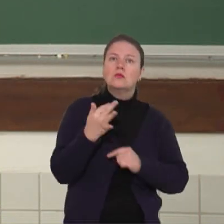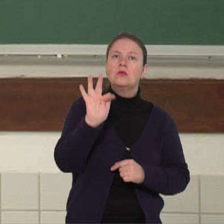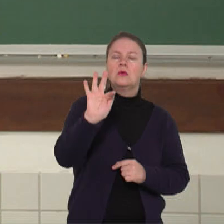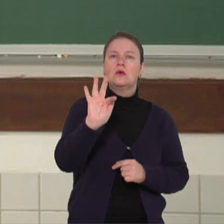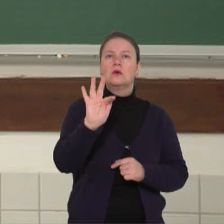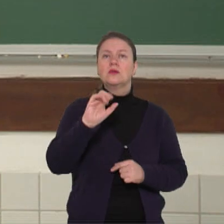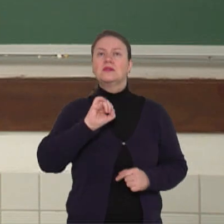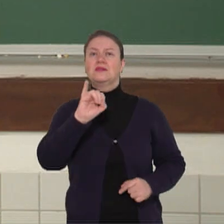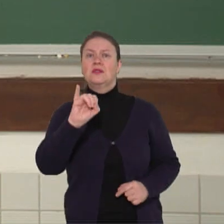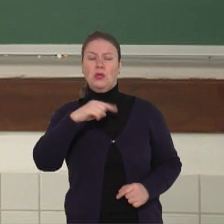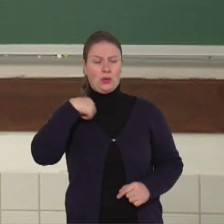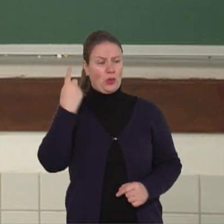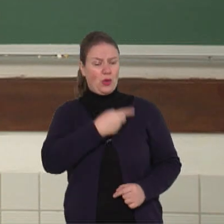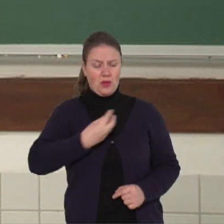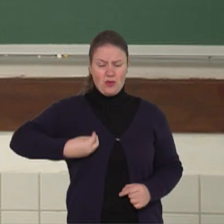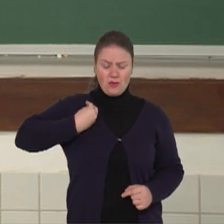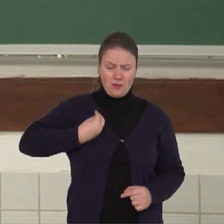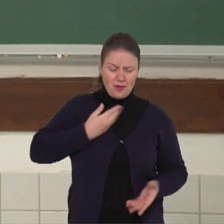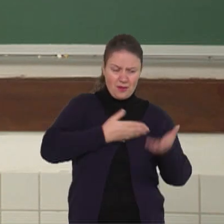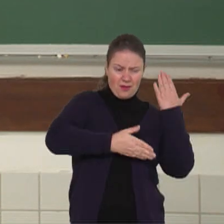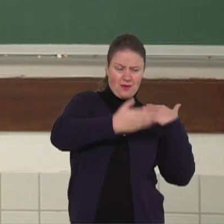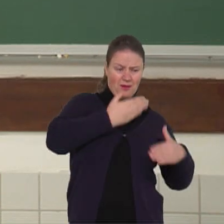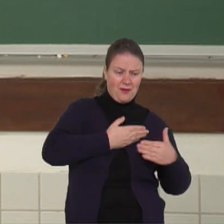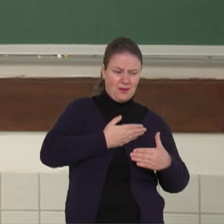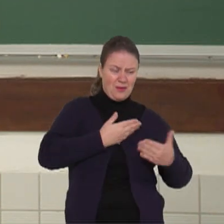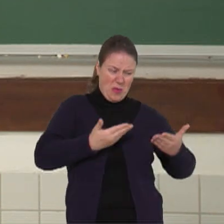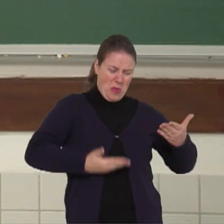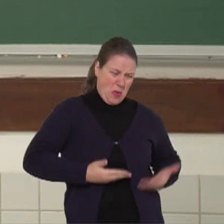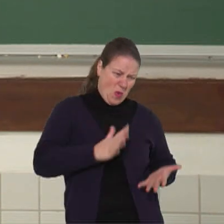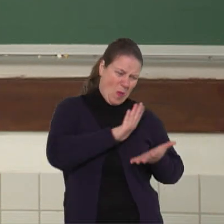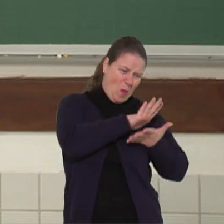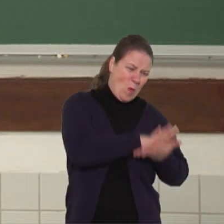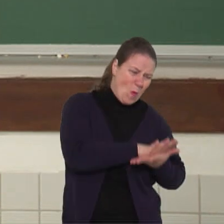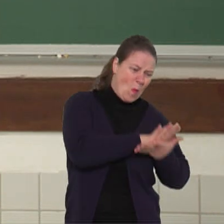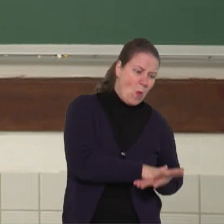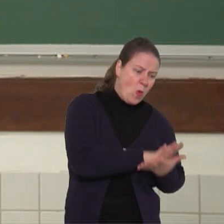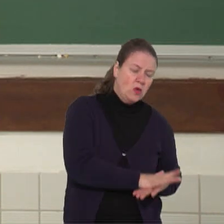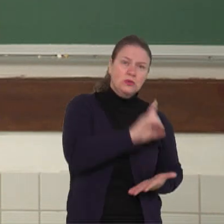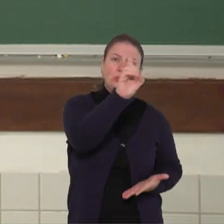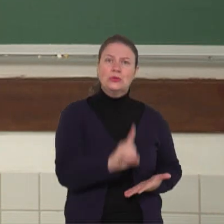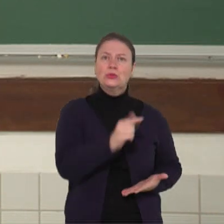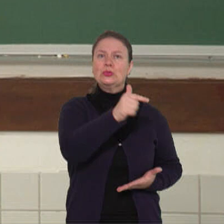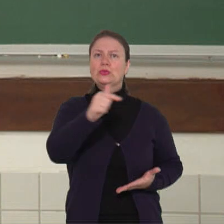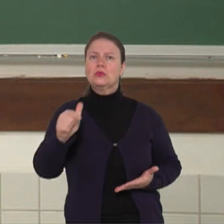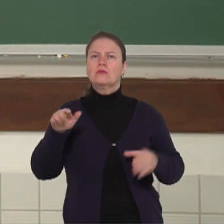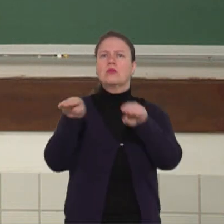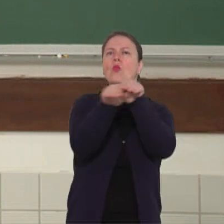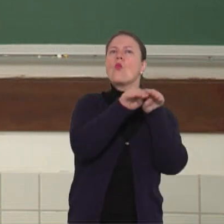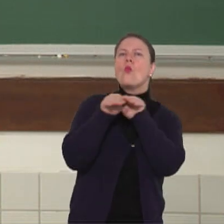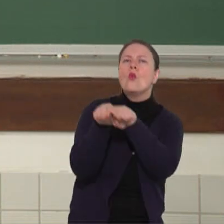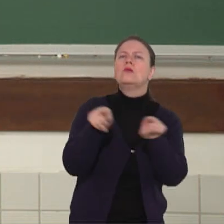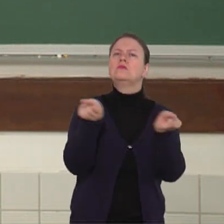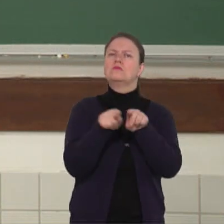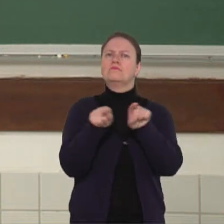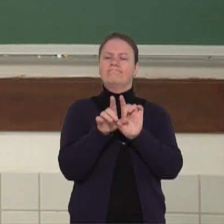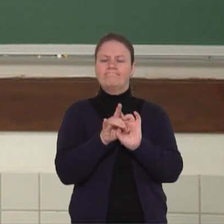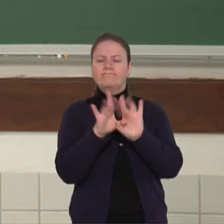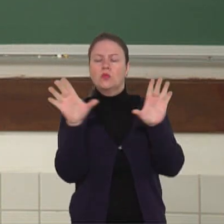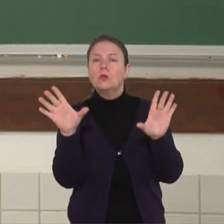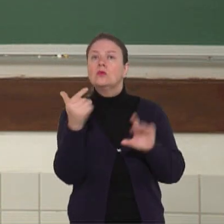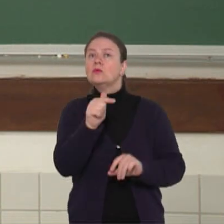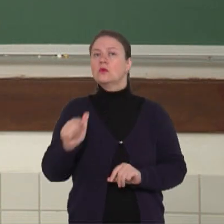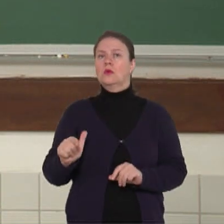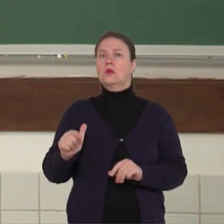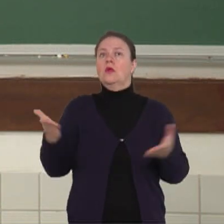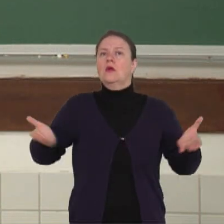gente viveu um momento em que a gente era suprimido dos nossos direitos, da nossa igualdade, né, da nossa liberdade, agora eles